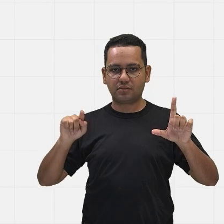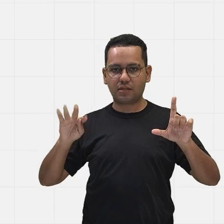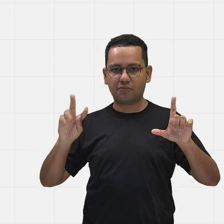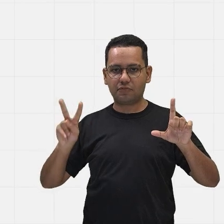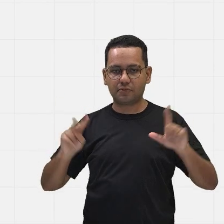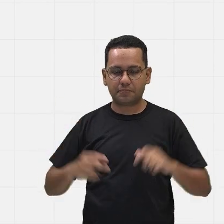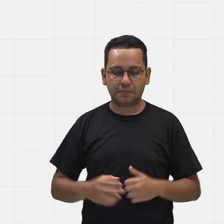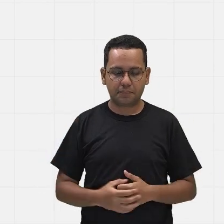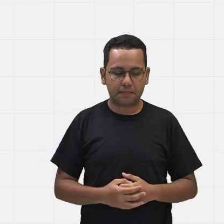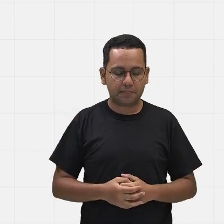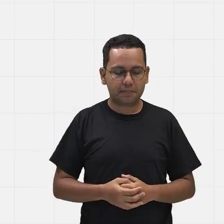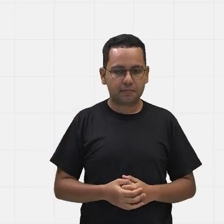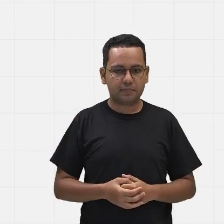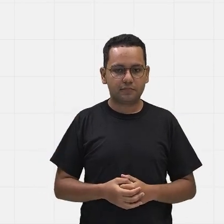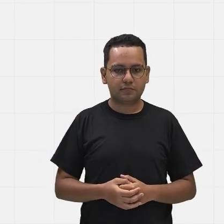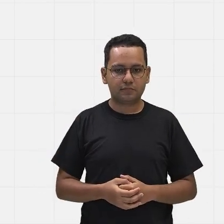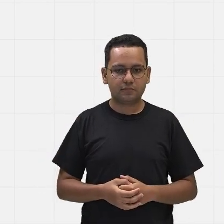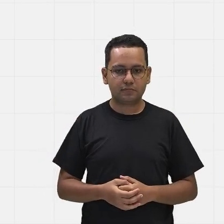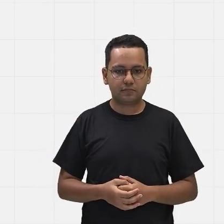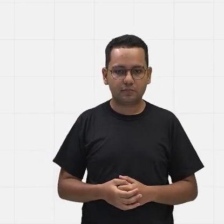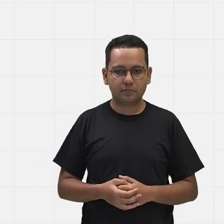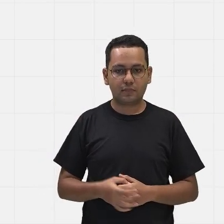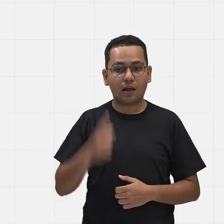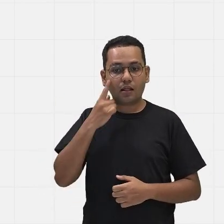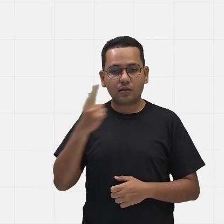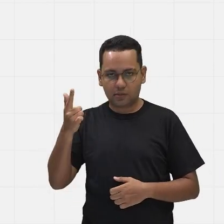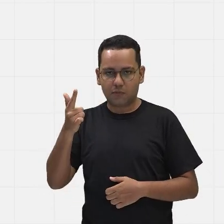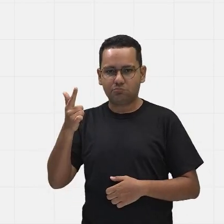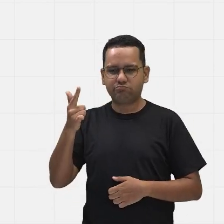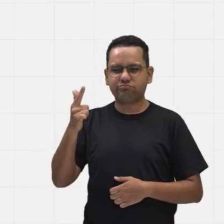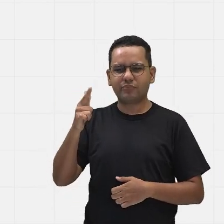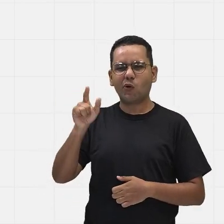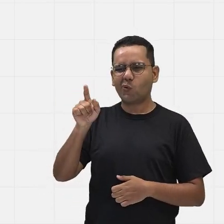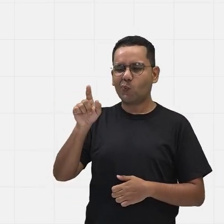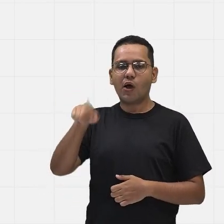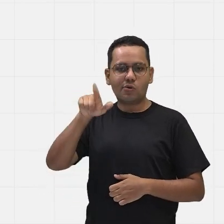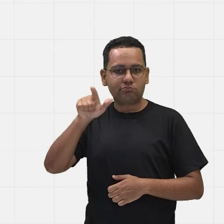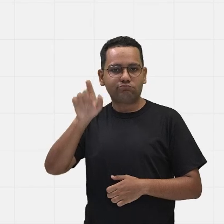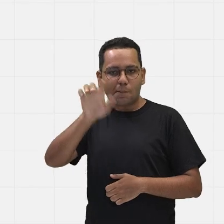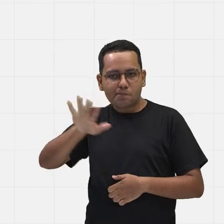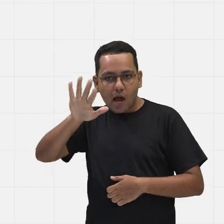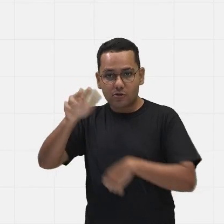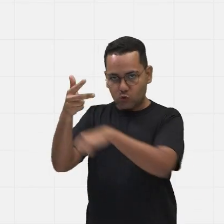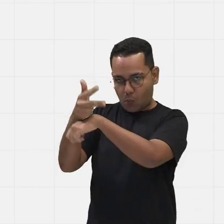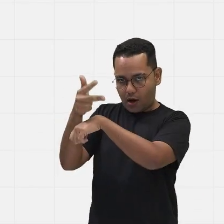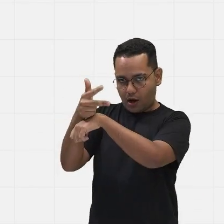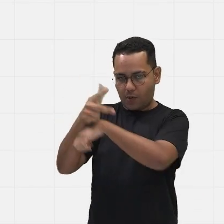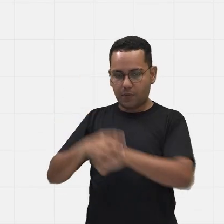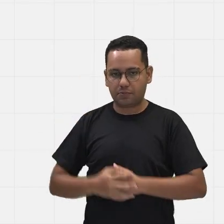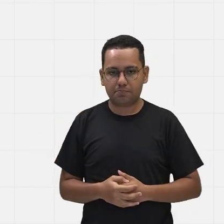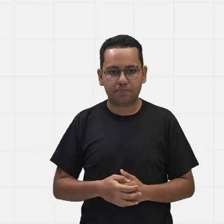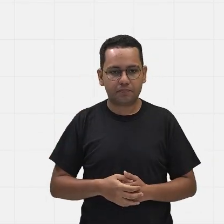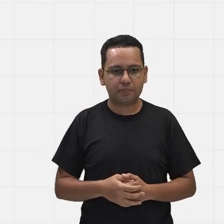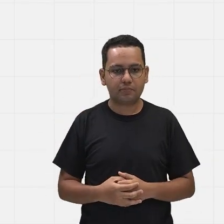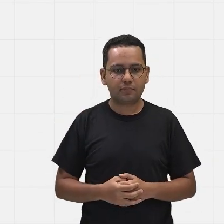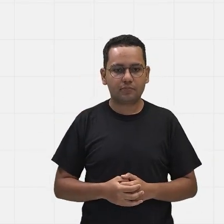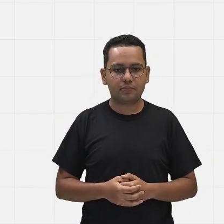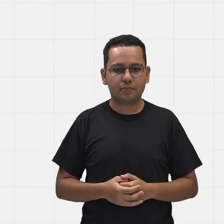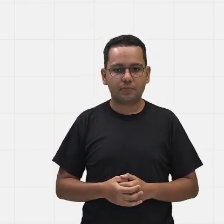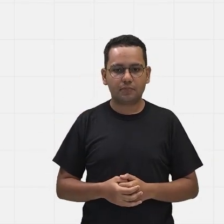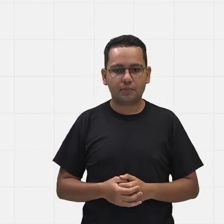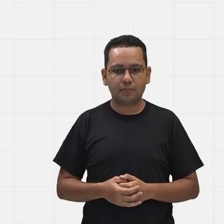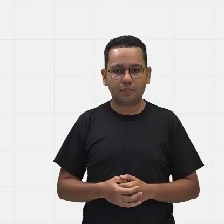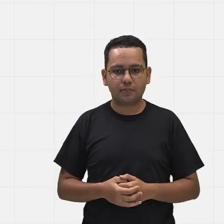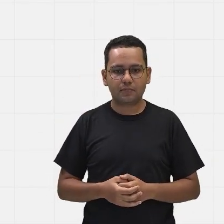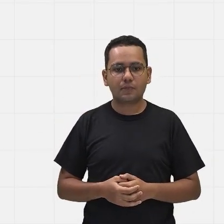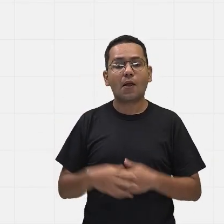Ali temos o ícone de uma câmera. Se ele não tiver habilitado, você vai clicar em cima dele para habilitar